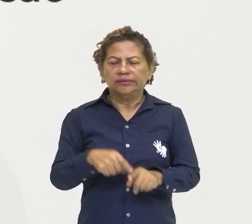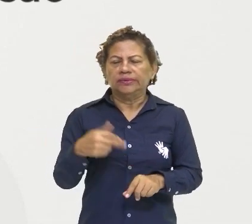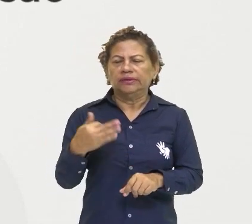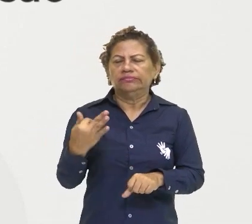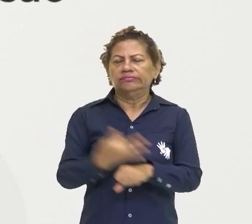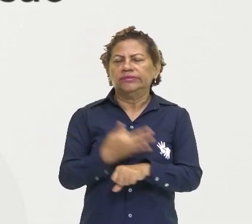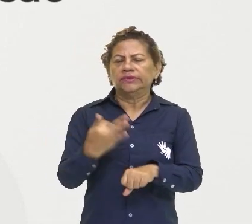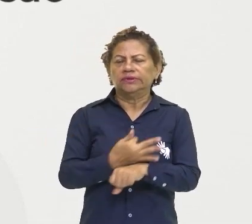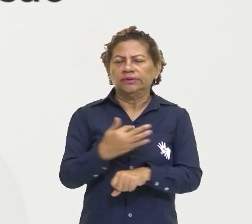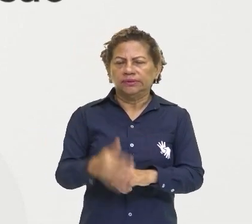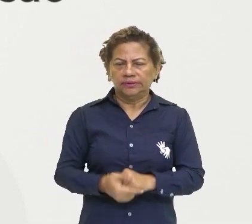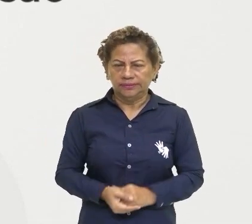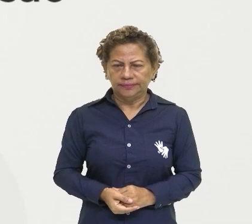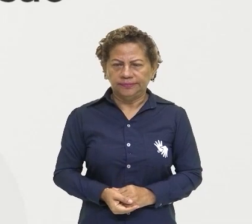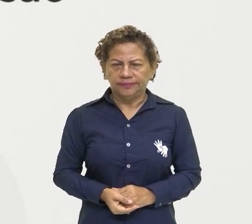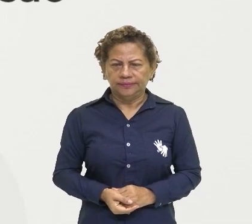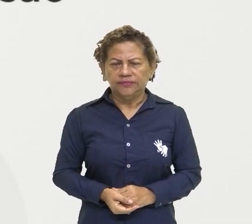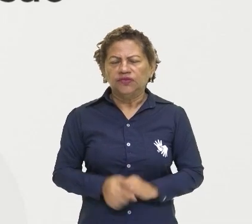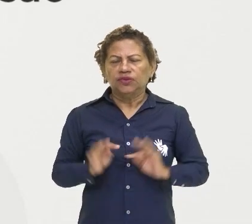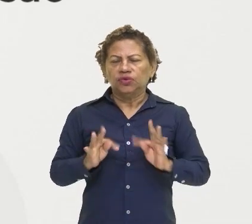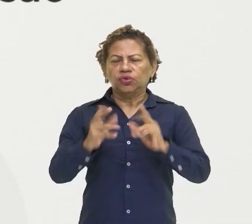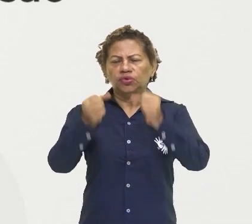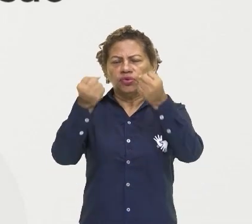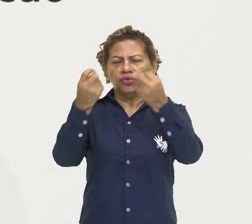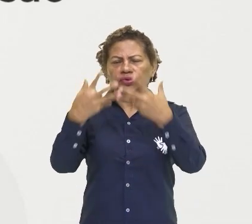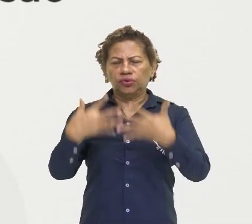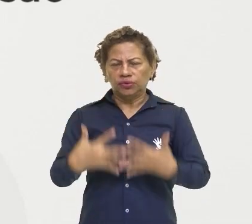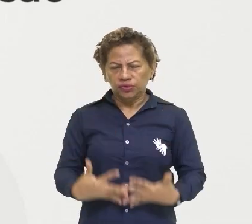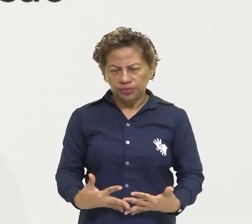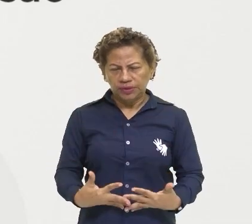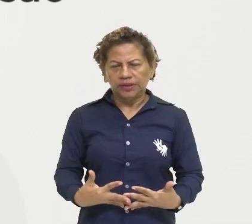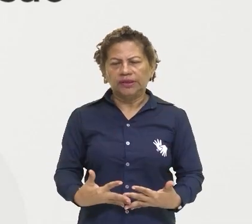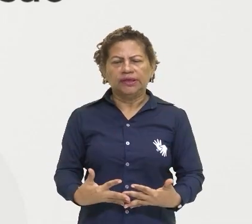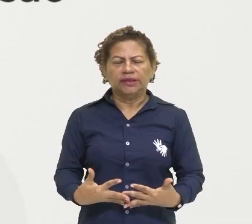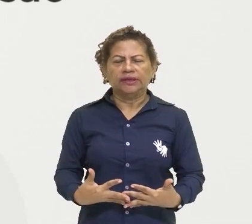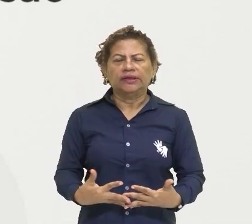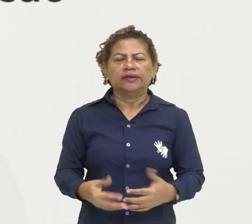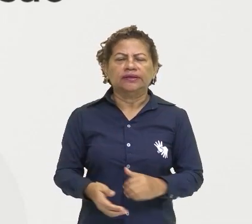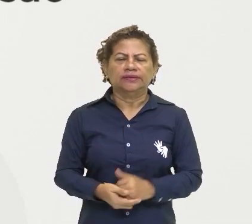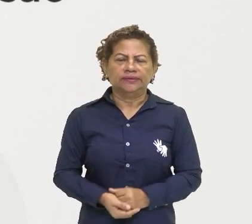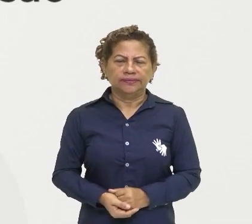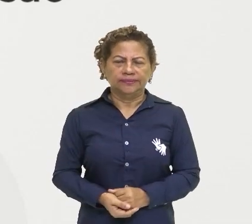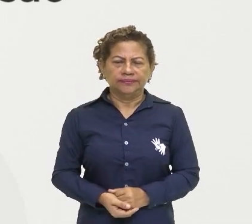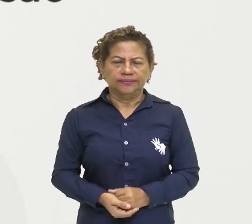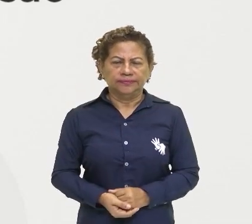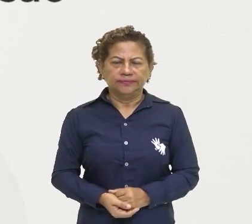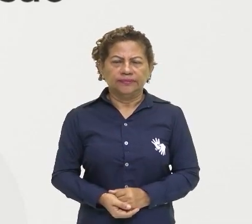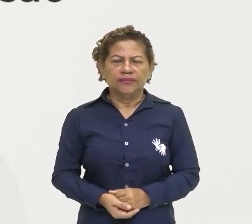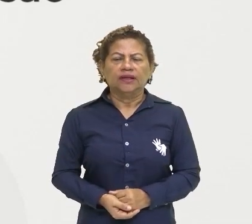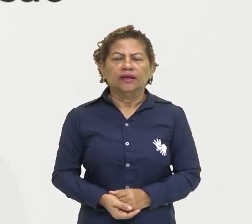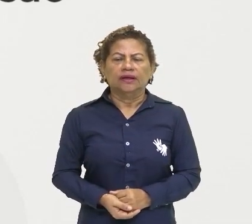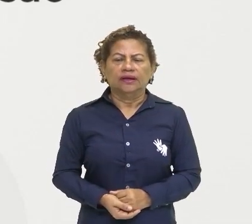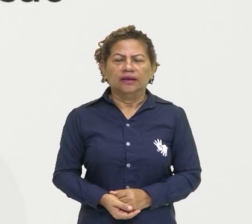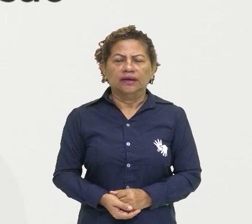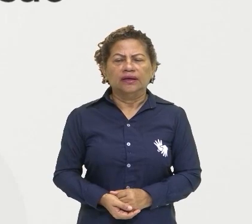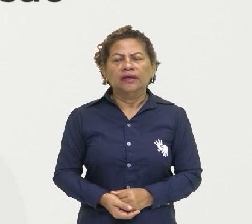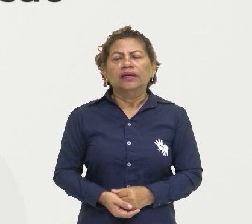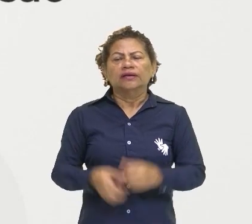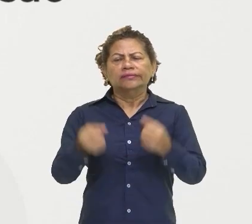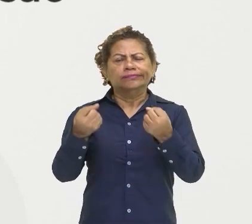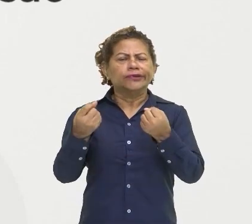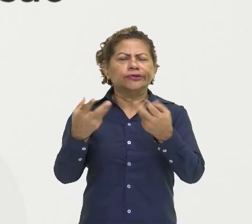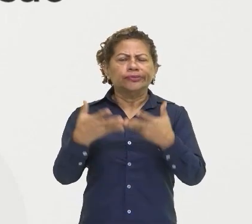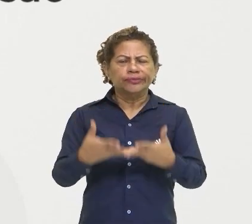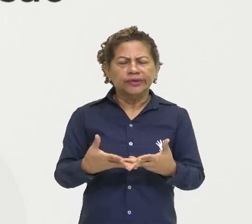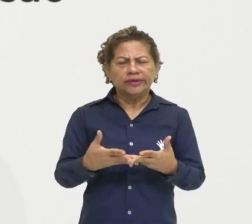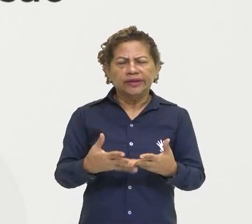abordar nesta aula, tá bom? Neste tópico da aula. A questão supracitada, né, que eu falei, essa questão da violência que nós